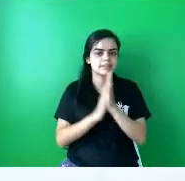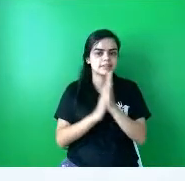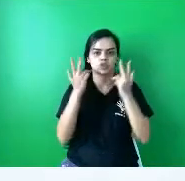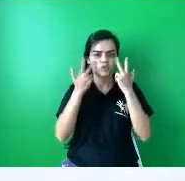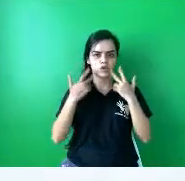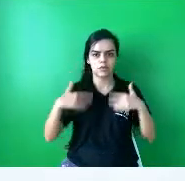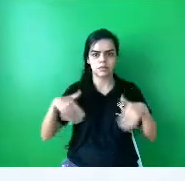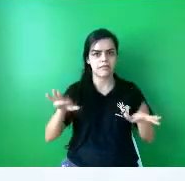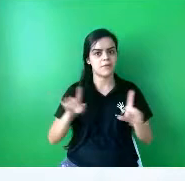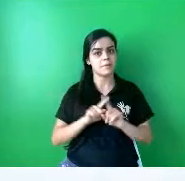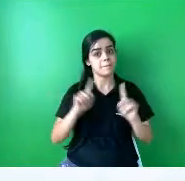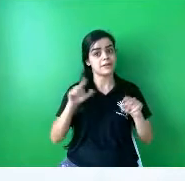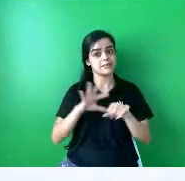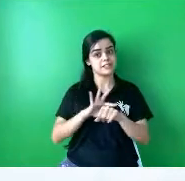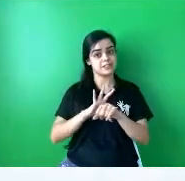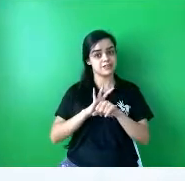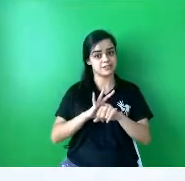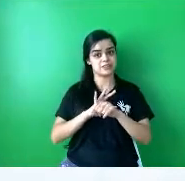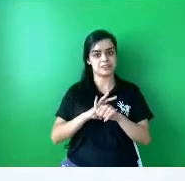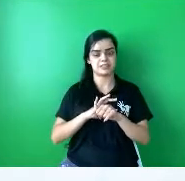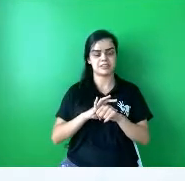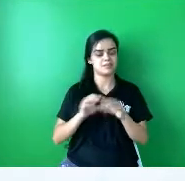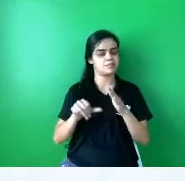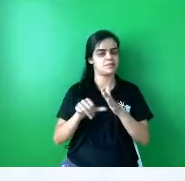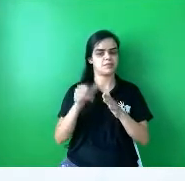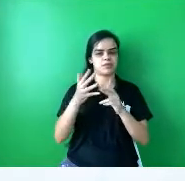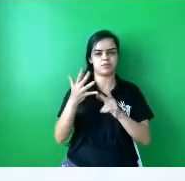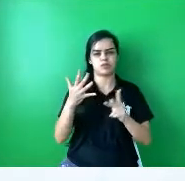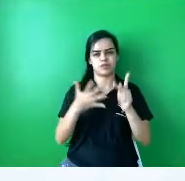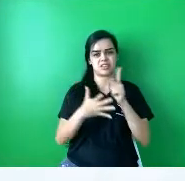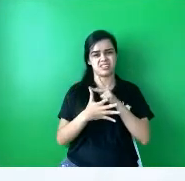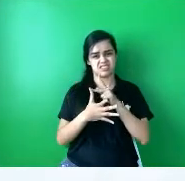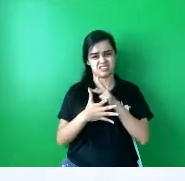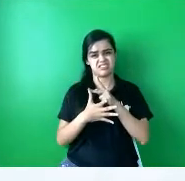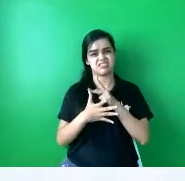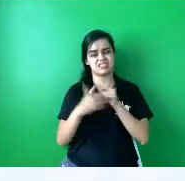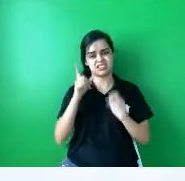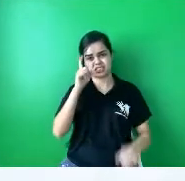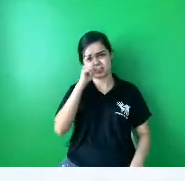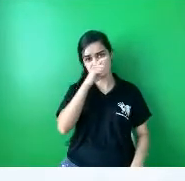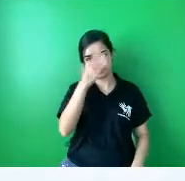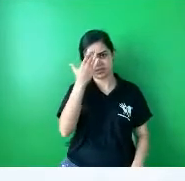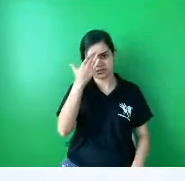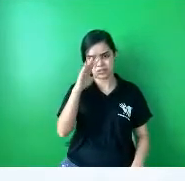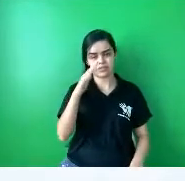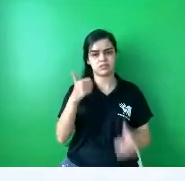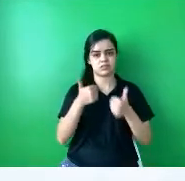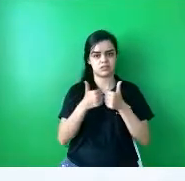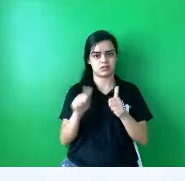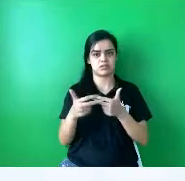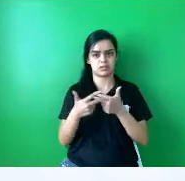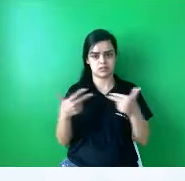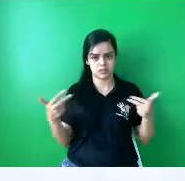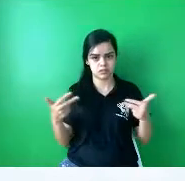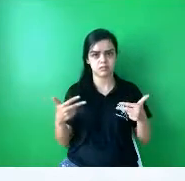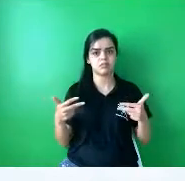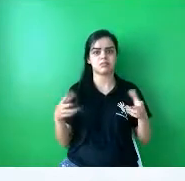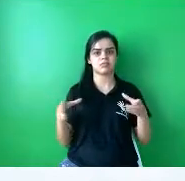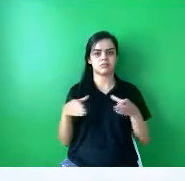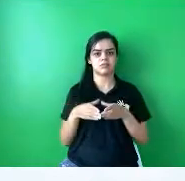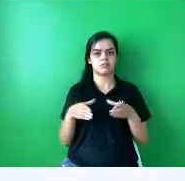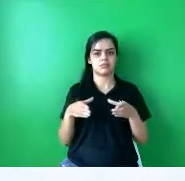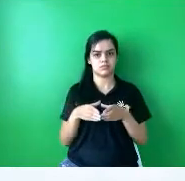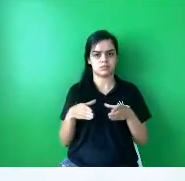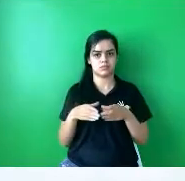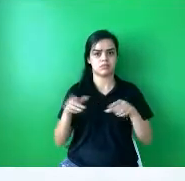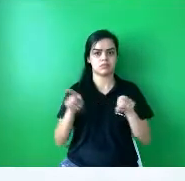mas a segurança tem que ser em primeiro lugar. A gente sabe que está tendo dificuldade em Curitiba com o transporte de vocês, metalúrgicos. A gente criou